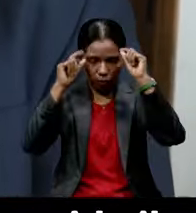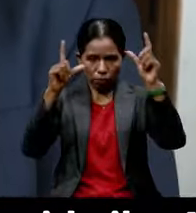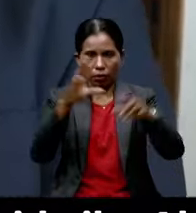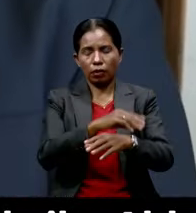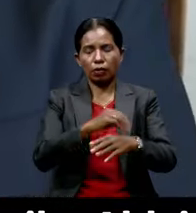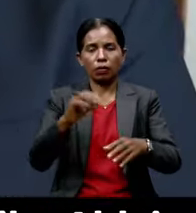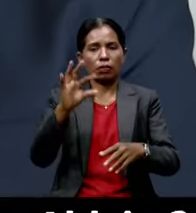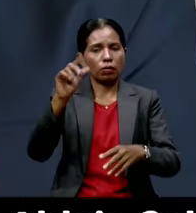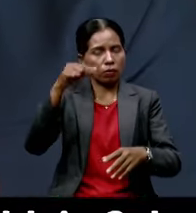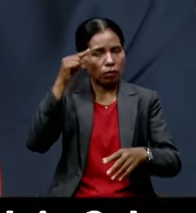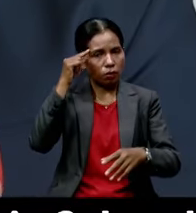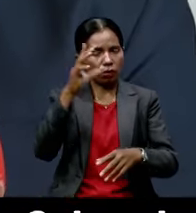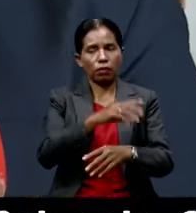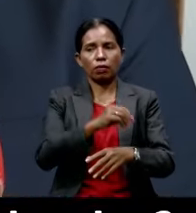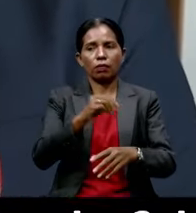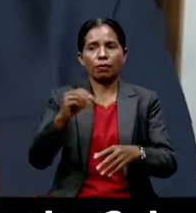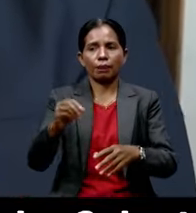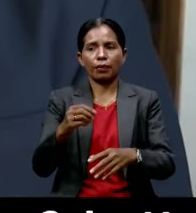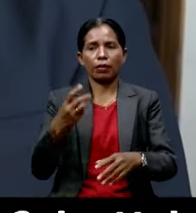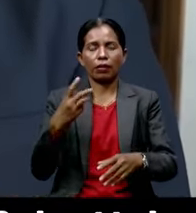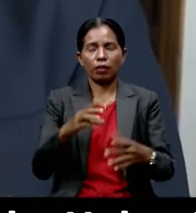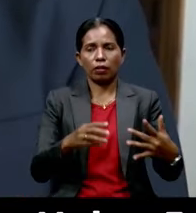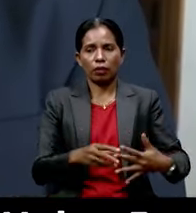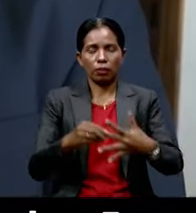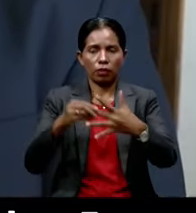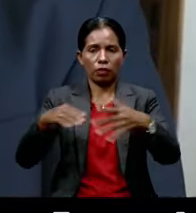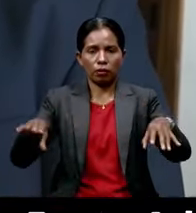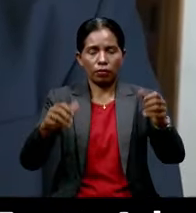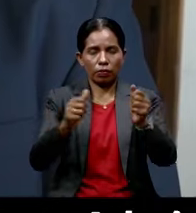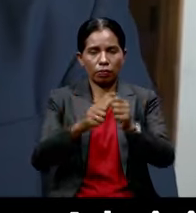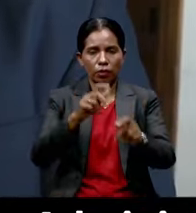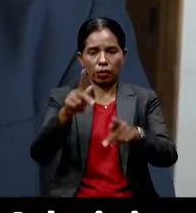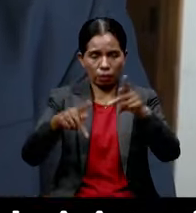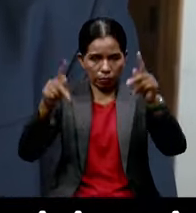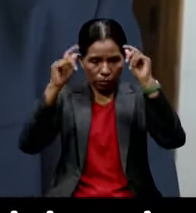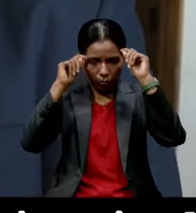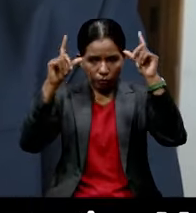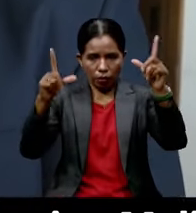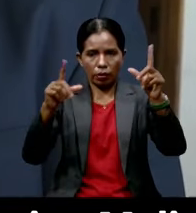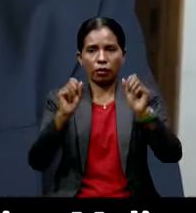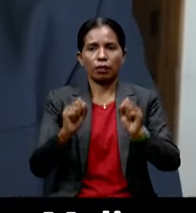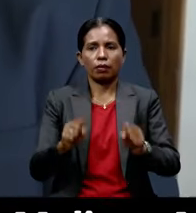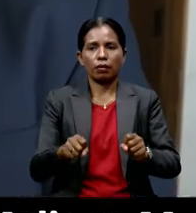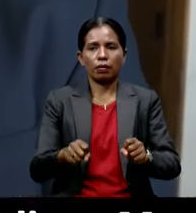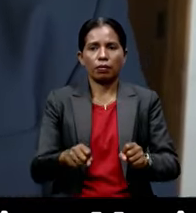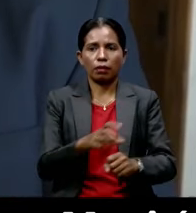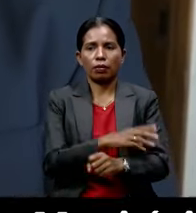governo constitucional, no MOS, liu serviço a muito com o povo de Timor-Leste, a tu